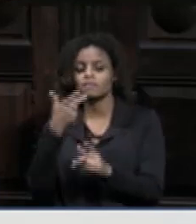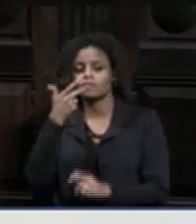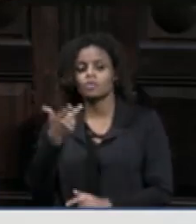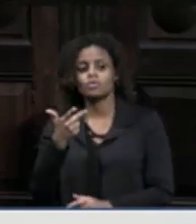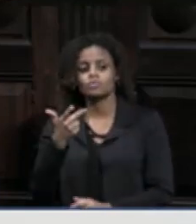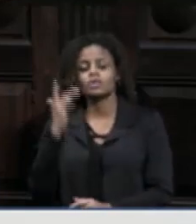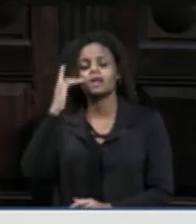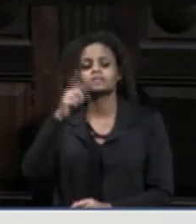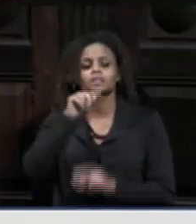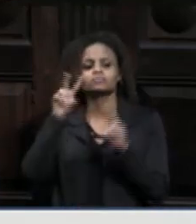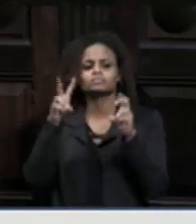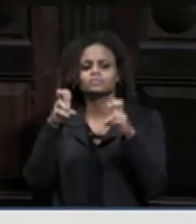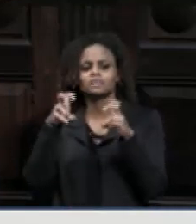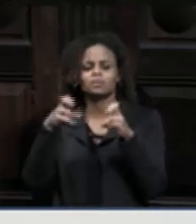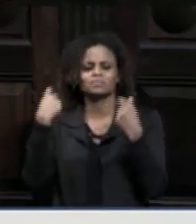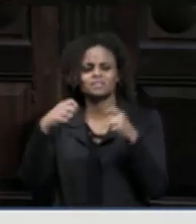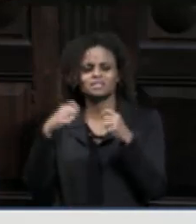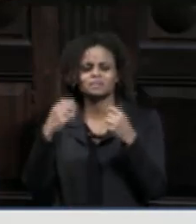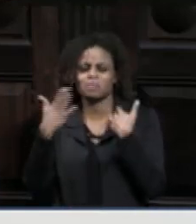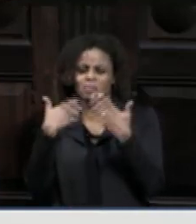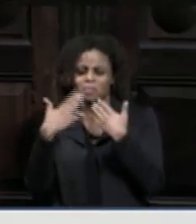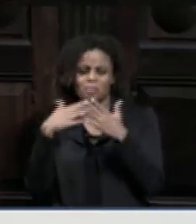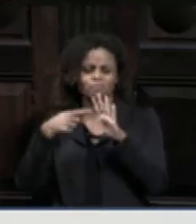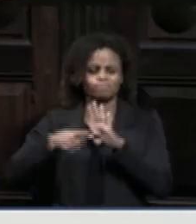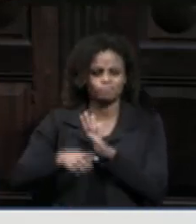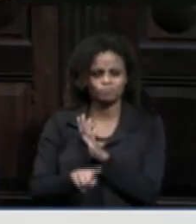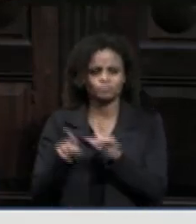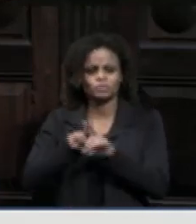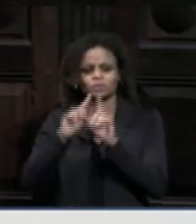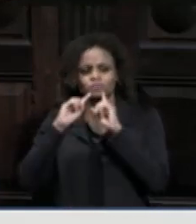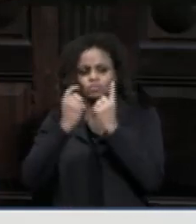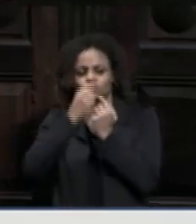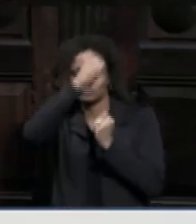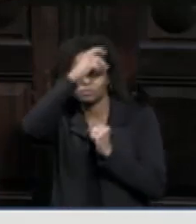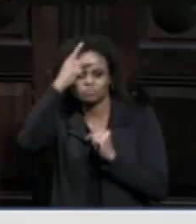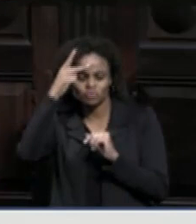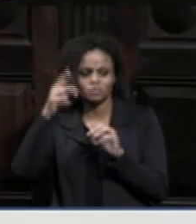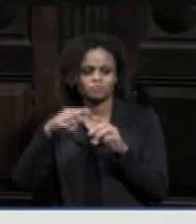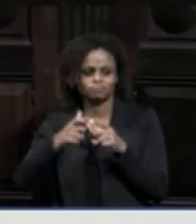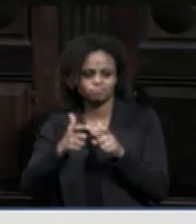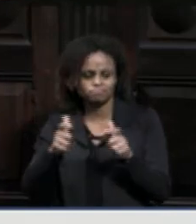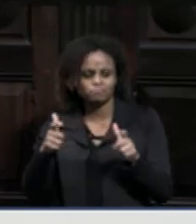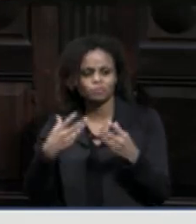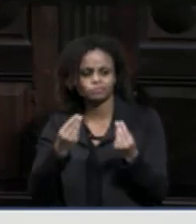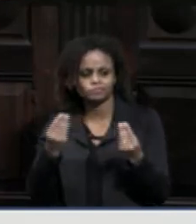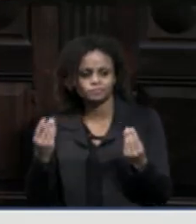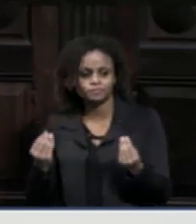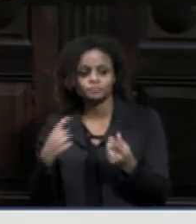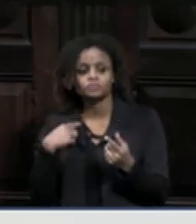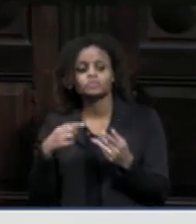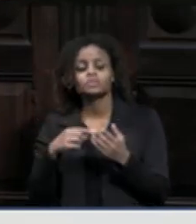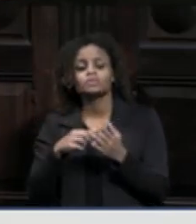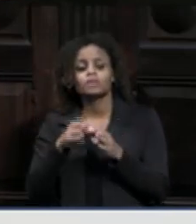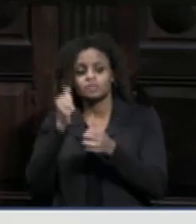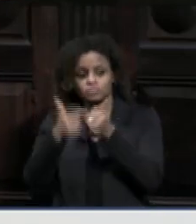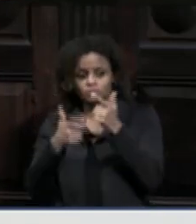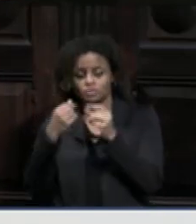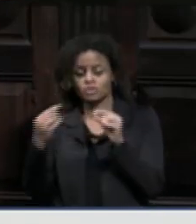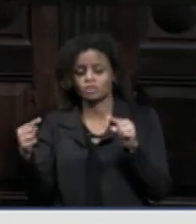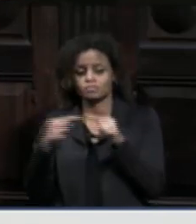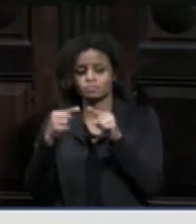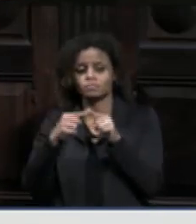que demandaria mais debates e audiências públicas. E aí encaminhou um parecer favorável ao